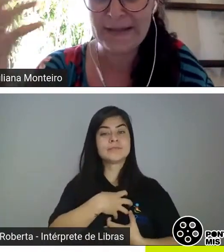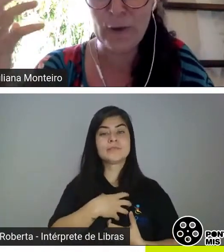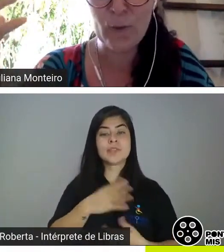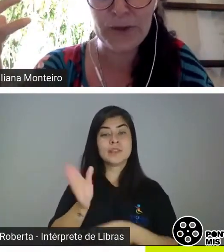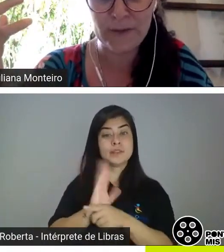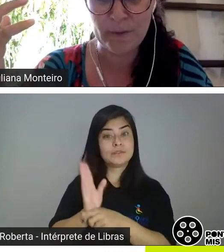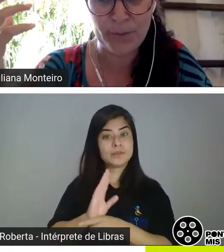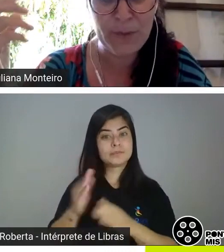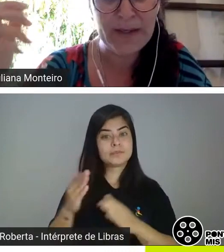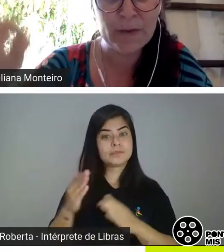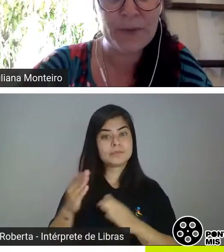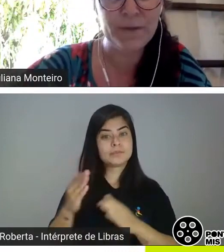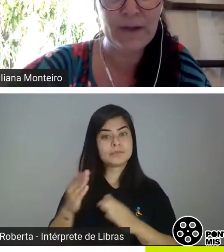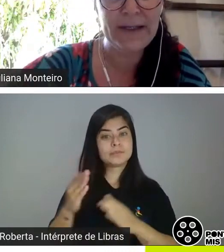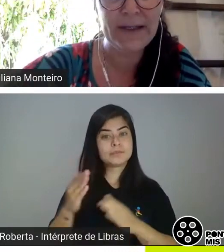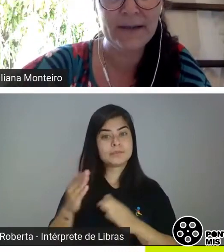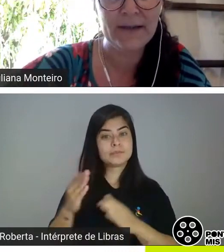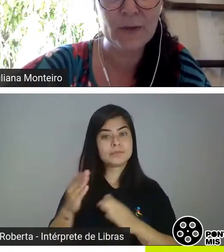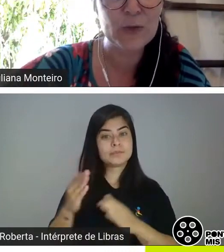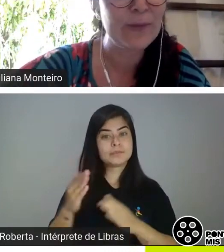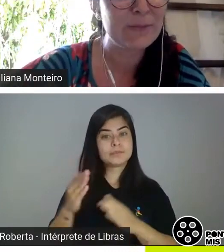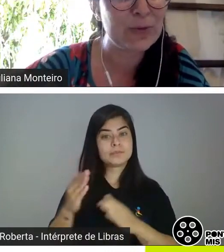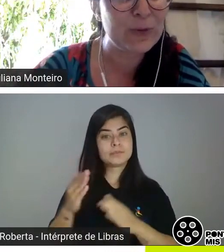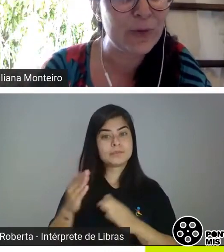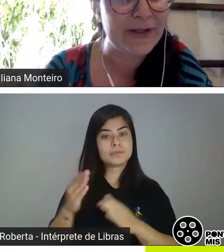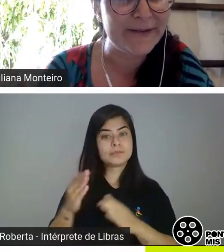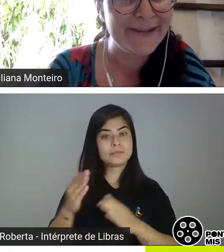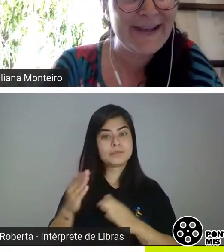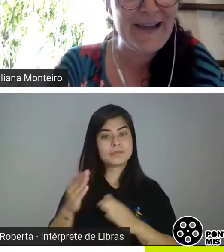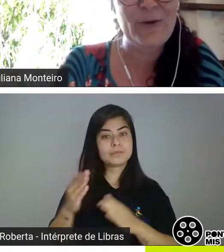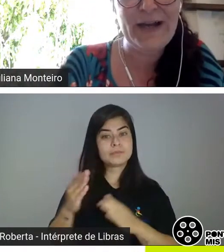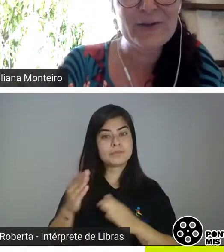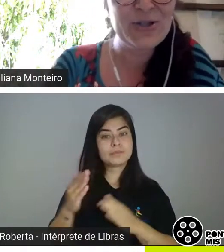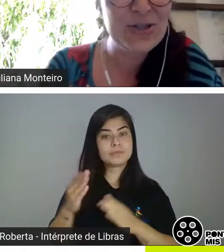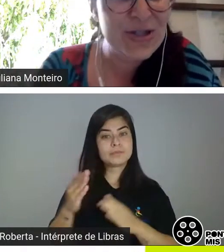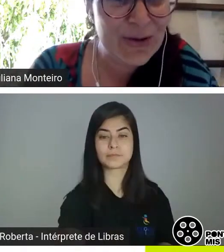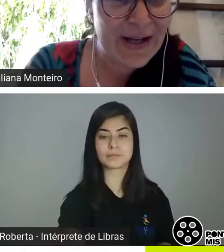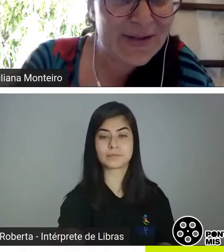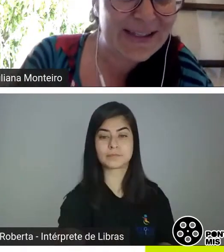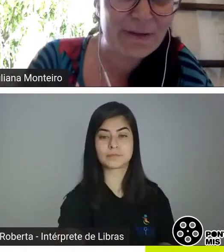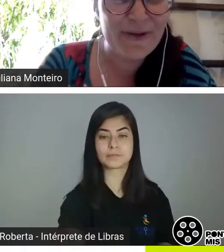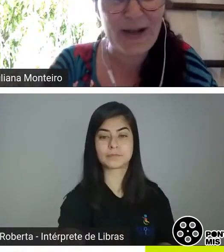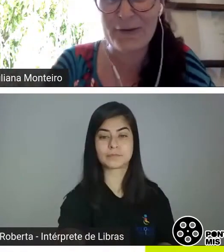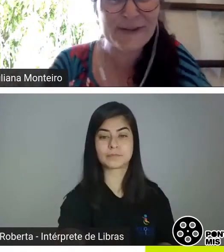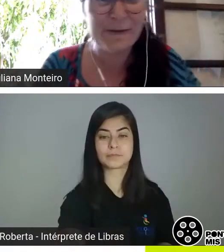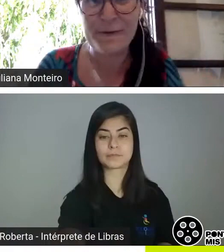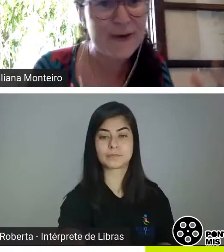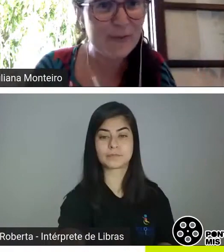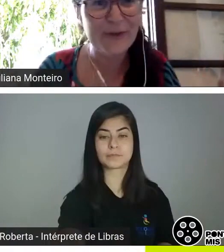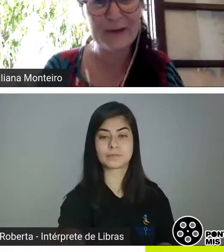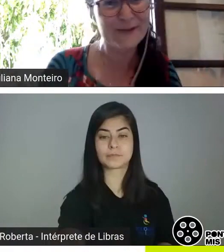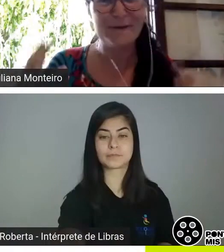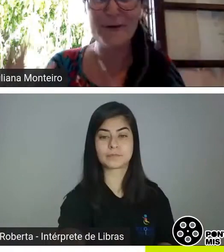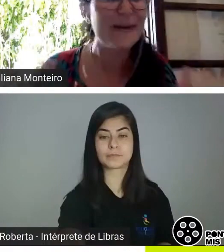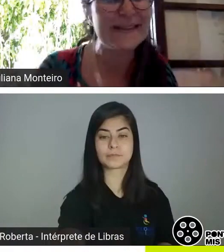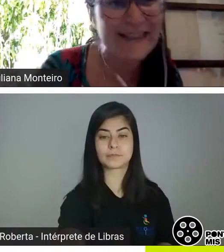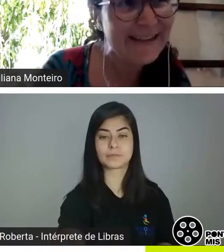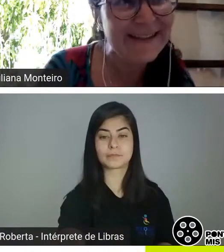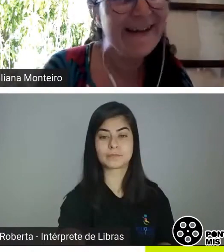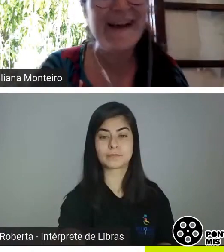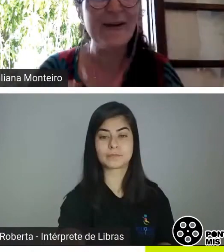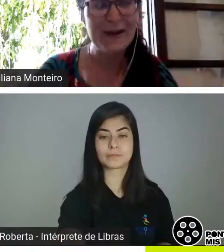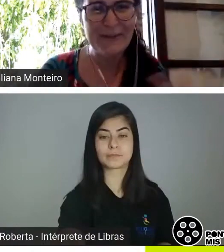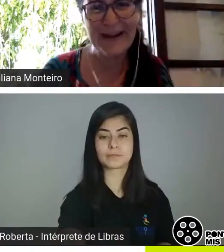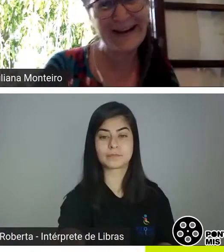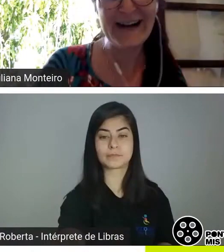filme me impactou muito. Primeiro, porque eu falei, eu não sou mais produtora. Eu quero dirigir, eu quero escrever, eu quero fazer filme